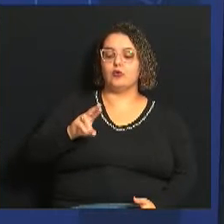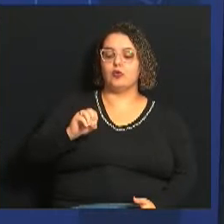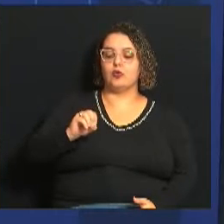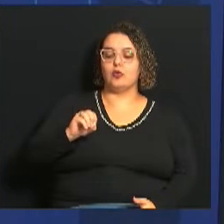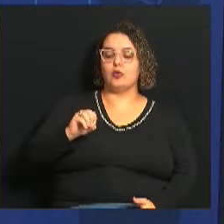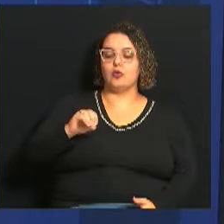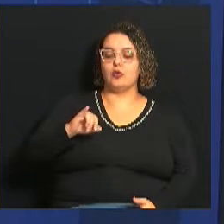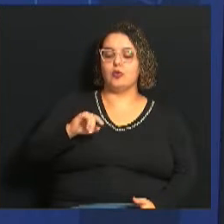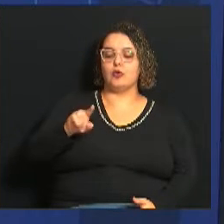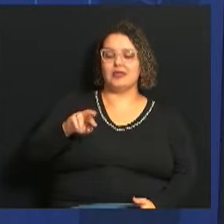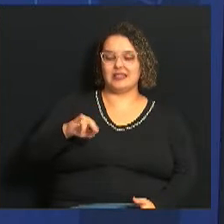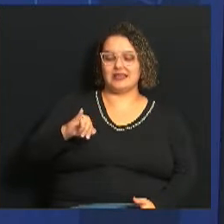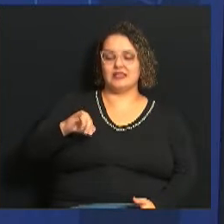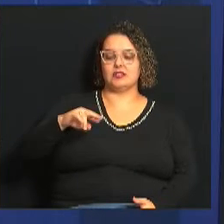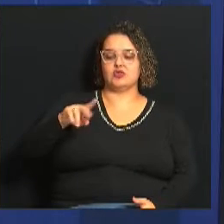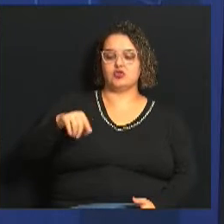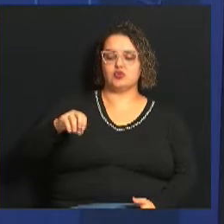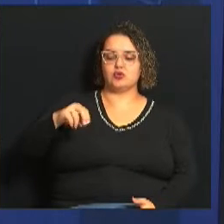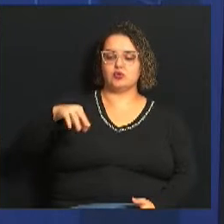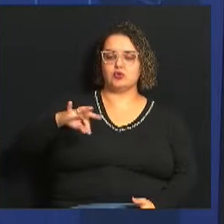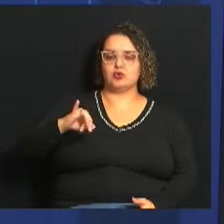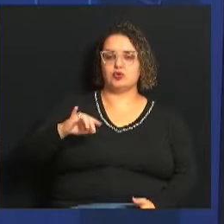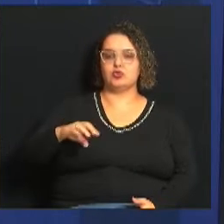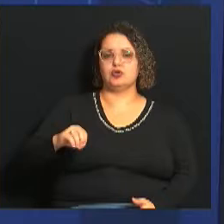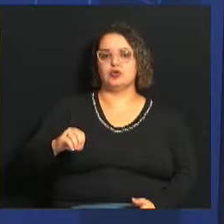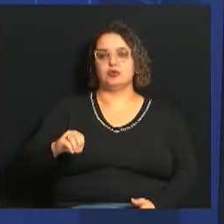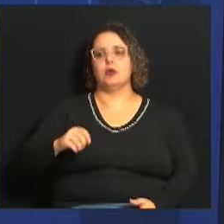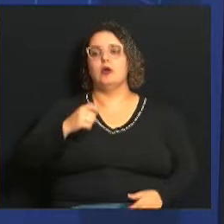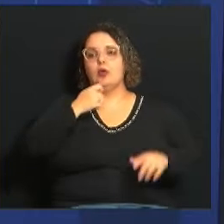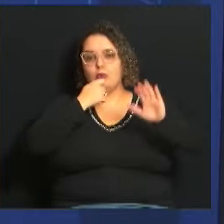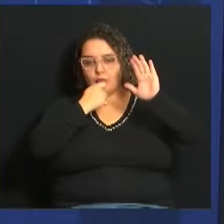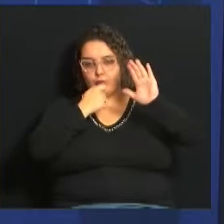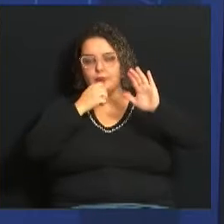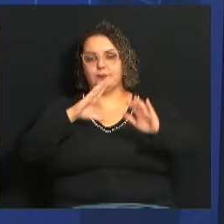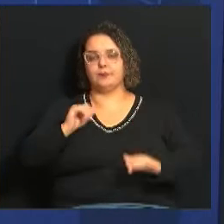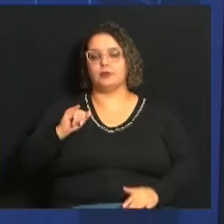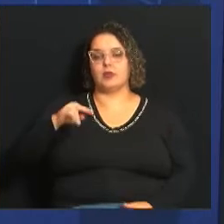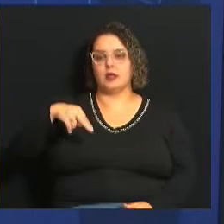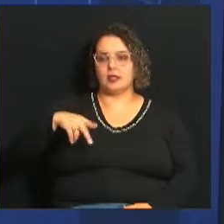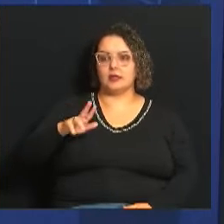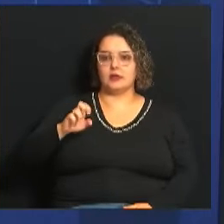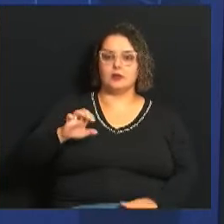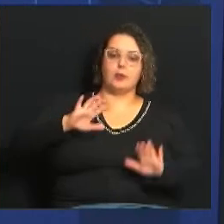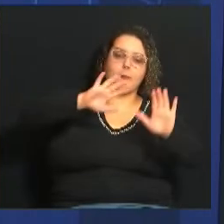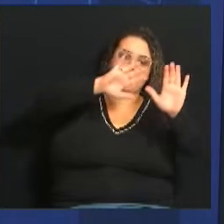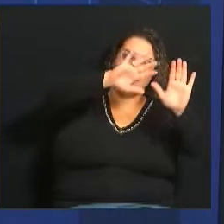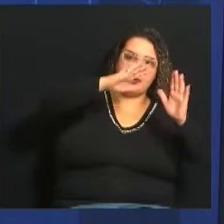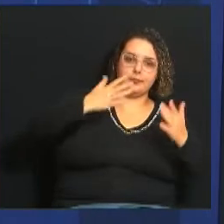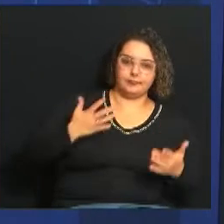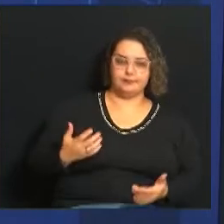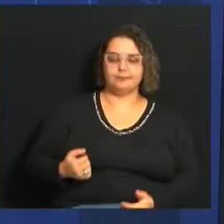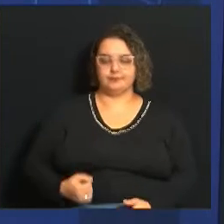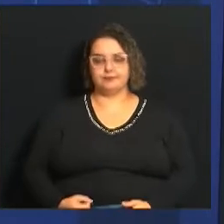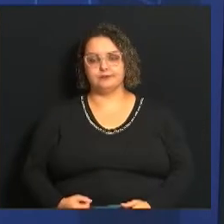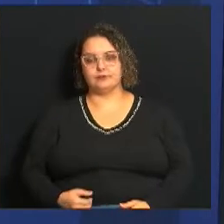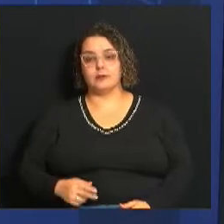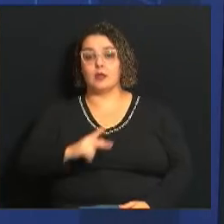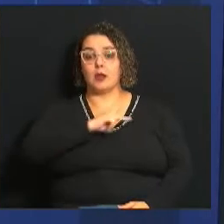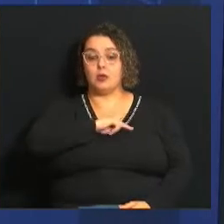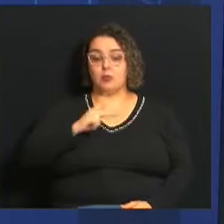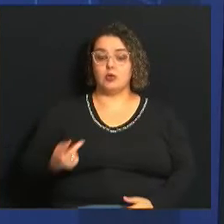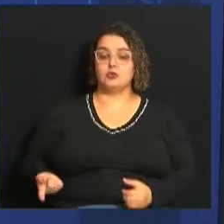um outro pênalti marcado, mas aí o goleiro Kaique França acabou defendendo. A Ponte volta a